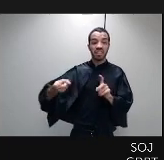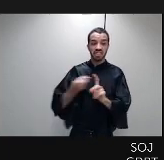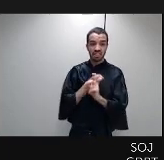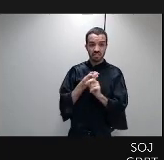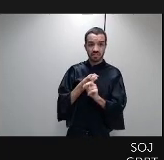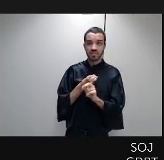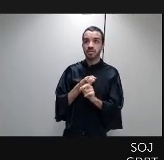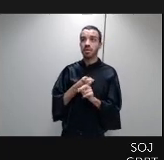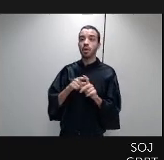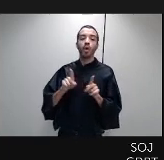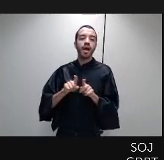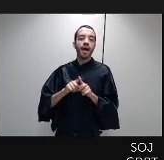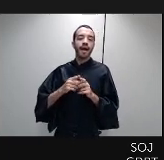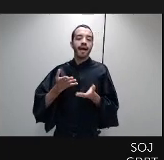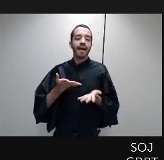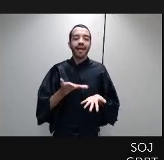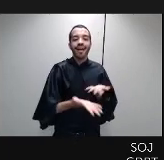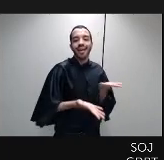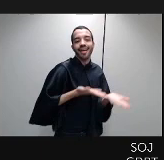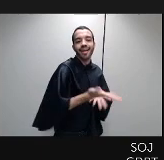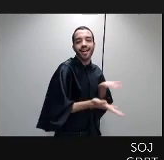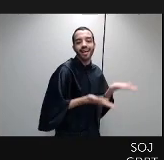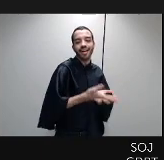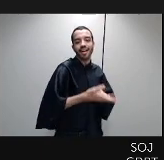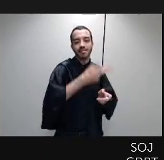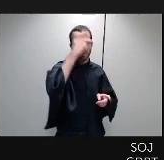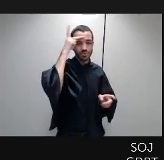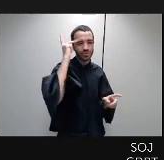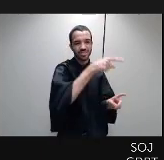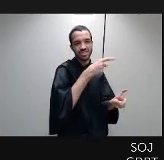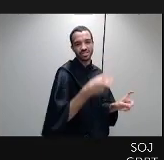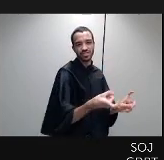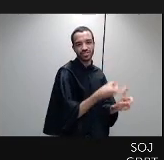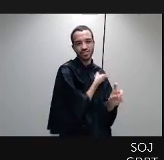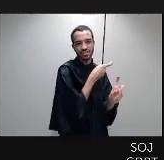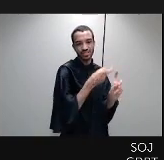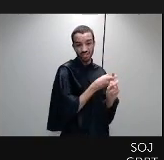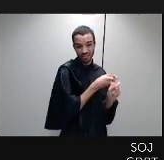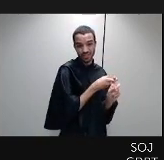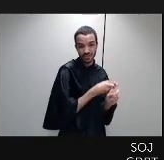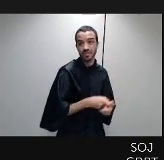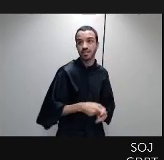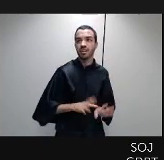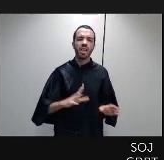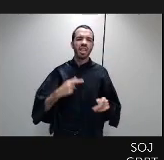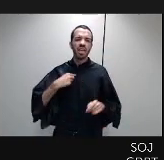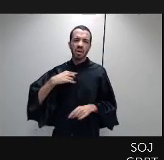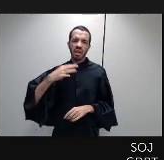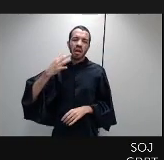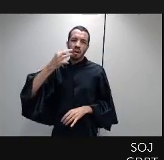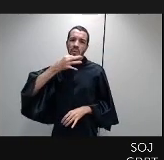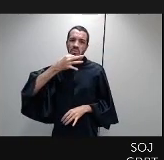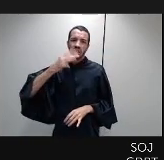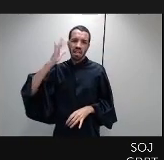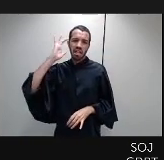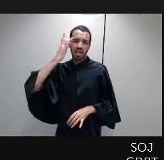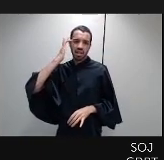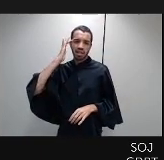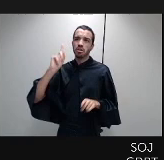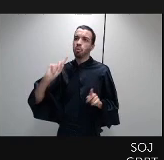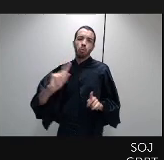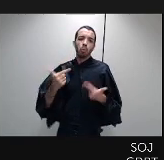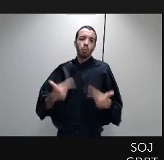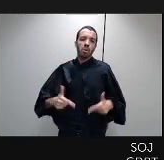satisfazer o credor se promover execução mas não fará Isto ou tem pressão que está se dizendo que não promovem secam o